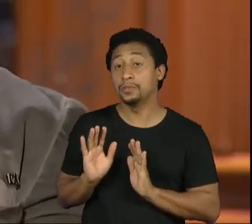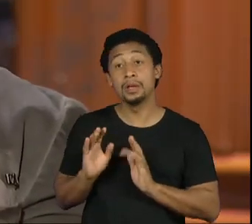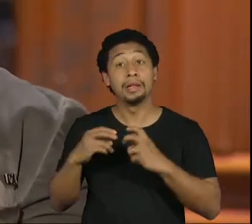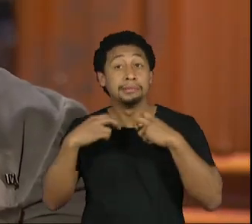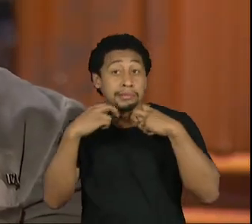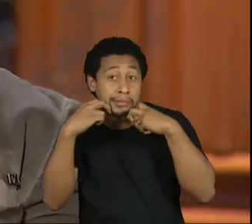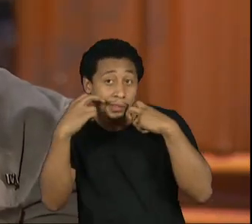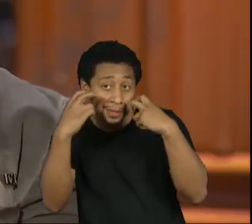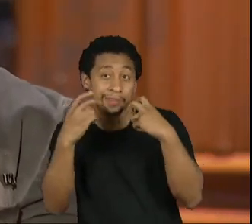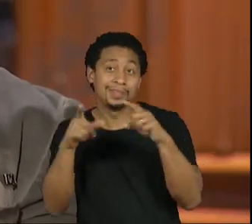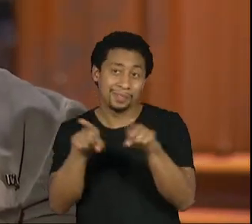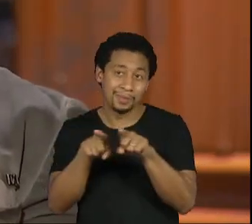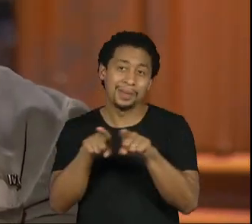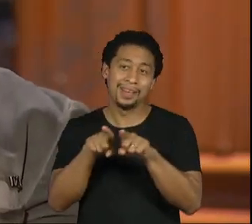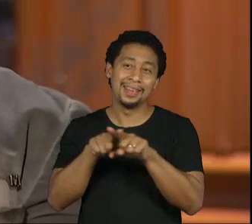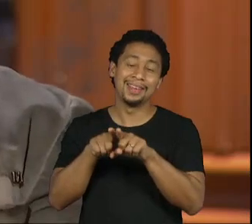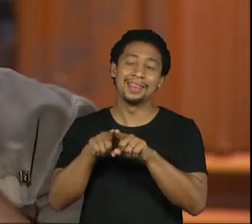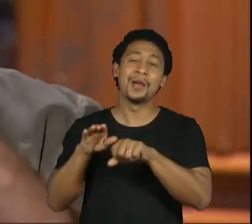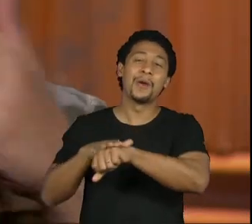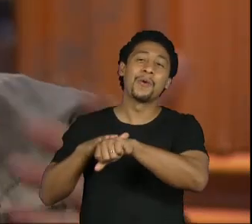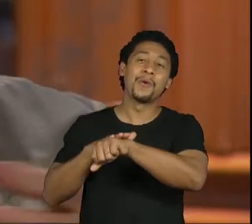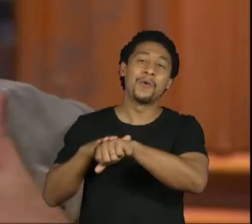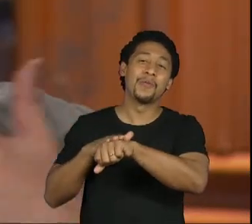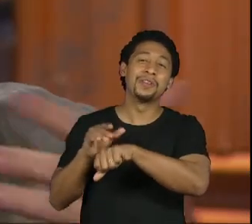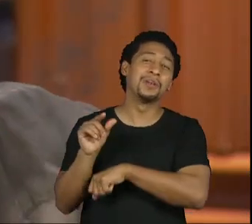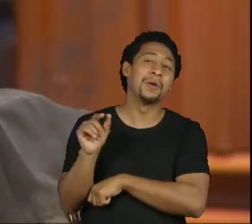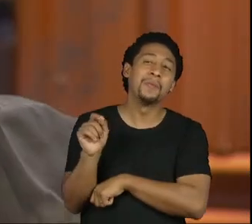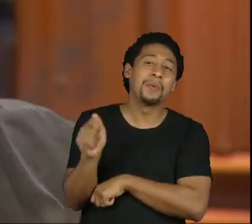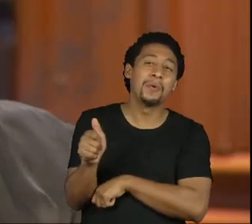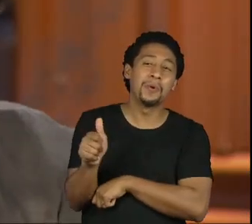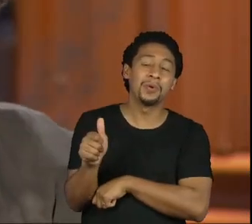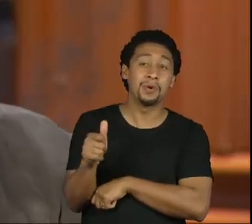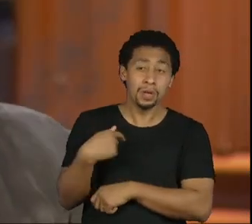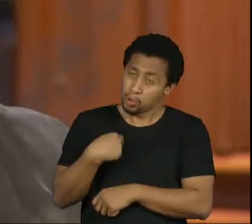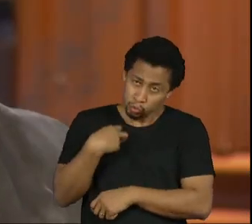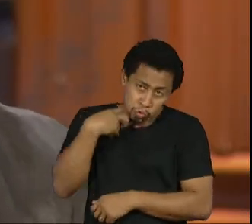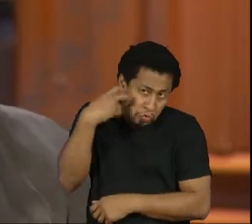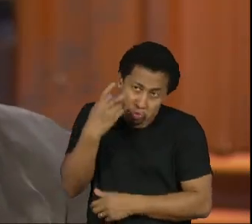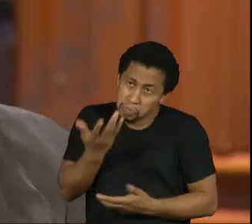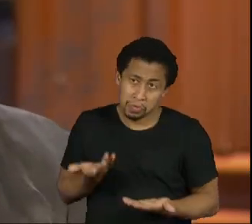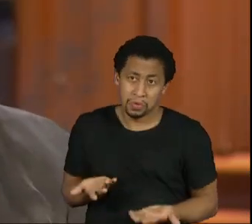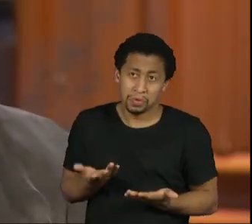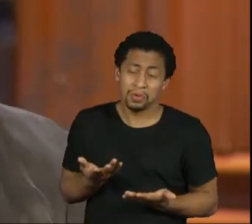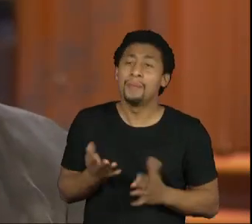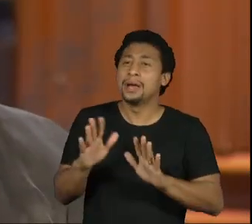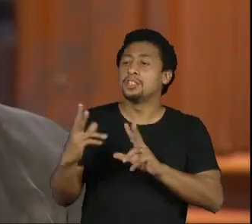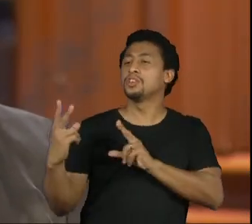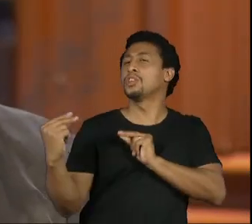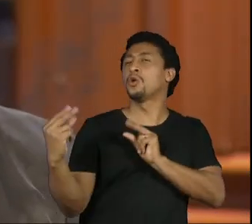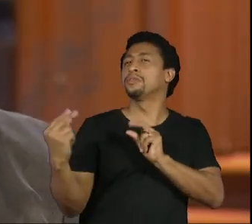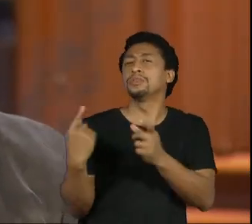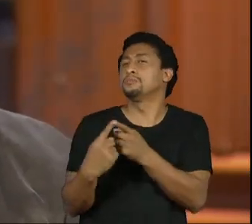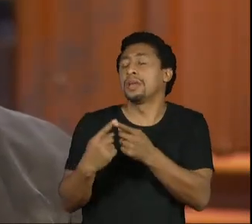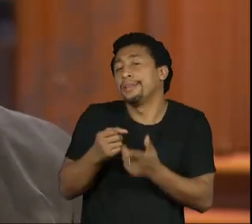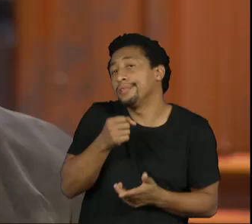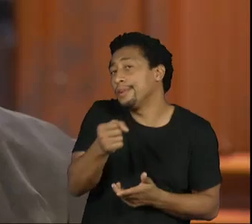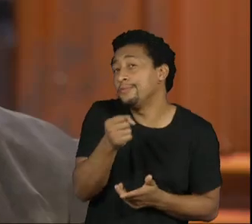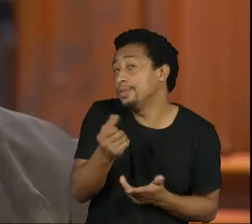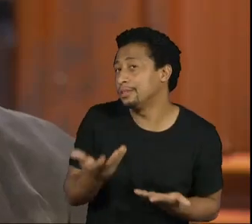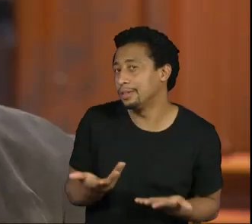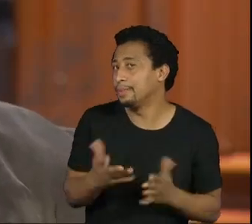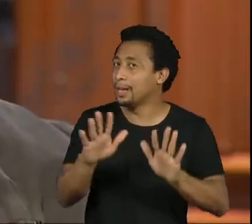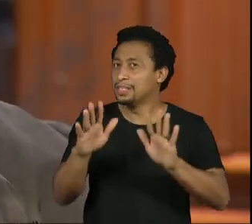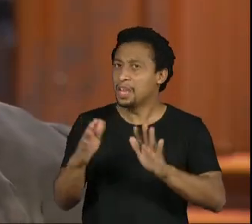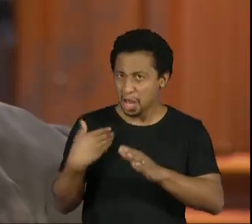tímida fala pouco tanto tipo eu tô aqui falando bastante com você porque você tá conversando nessa você me conhece você sabe é de puxar assunto com ninguém